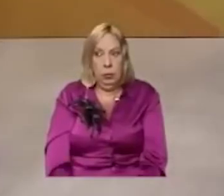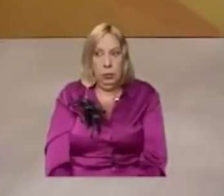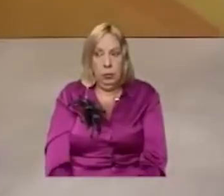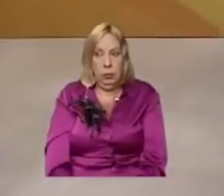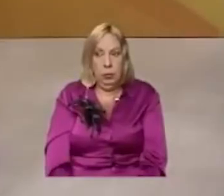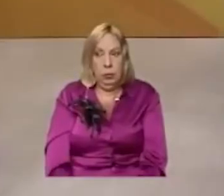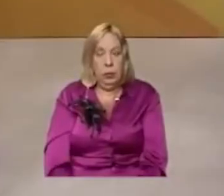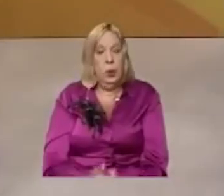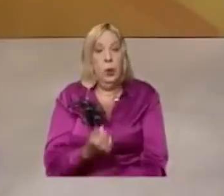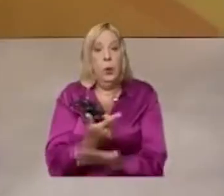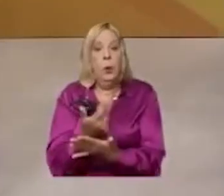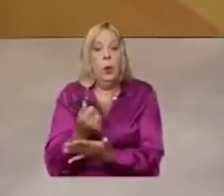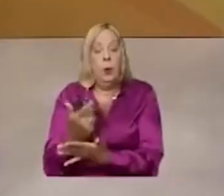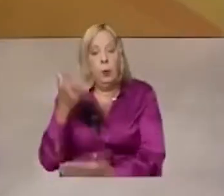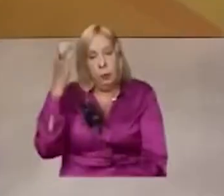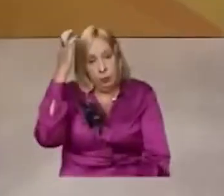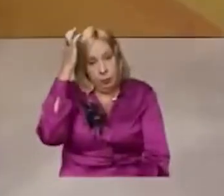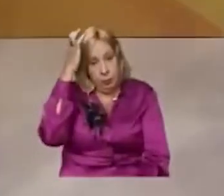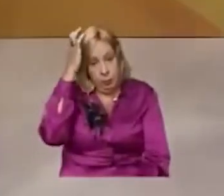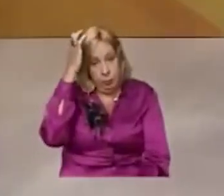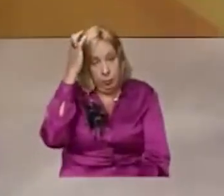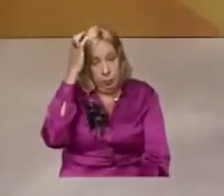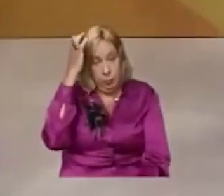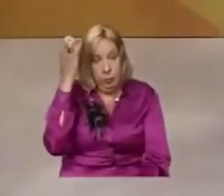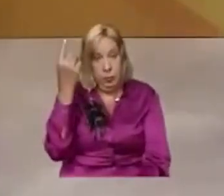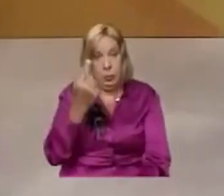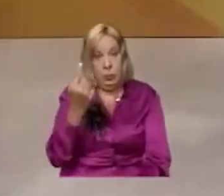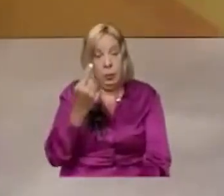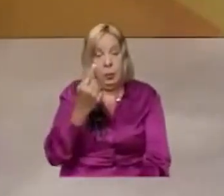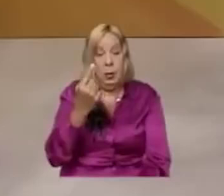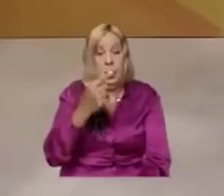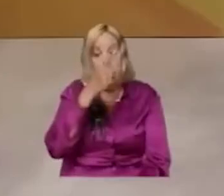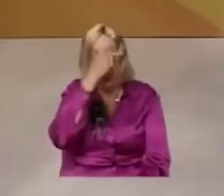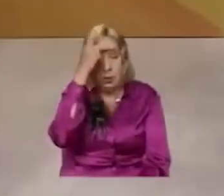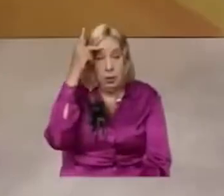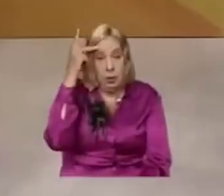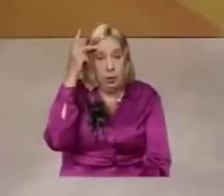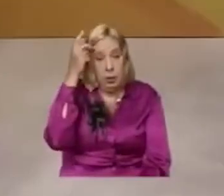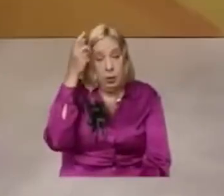Quem foi que comprou mais, Jaque? Primeiro colocado, atenção,